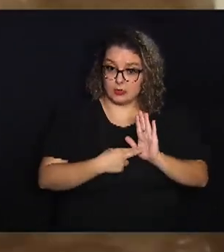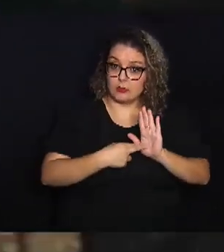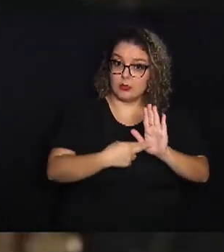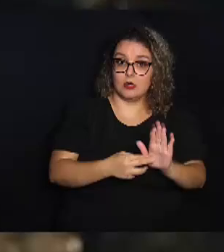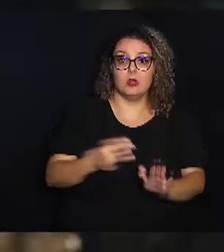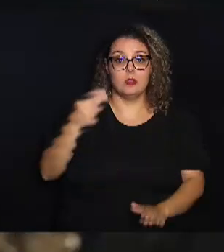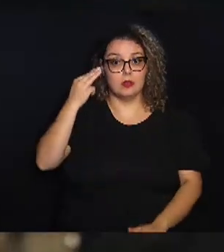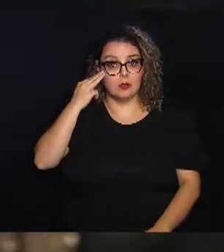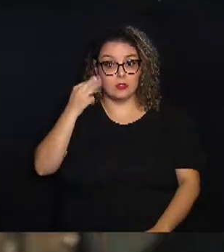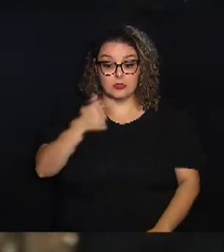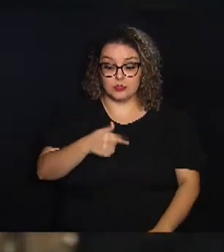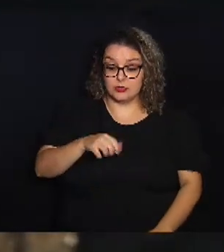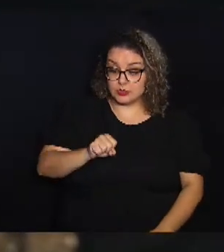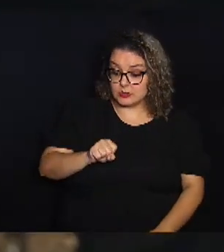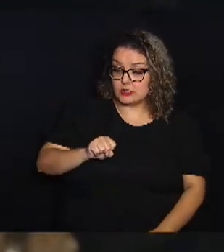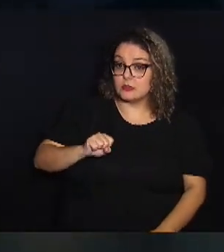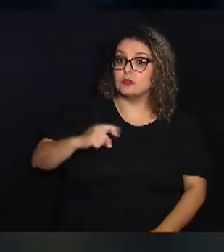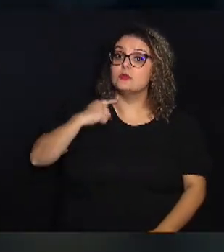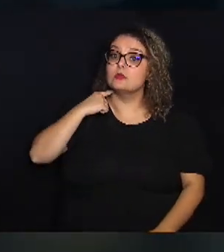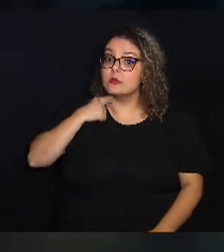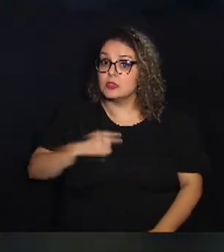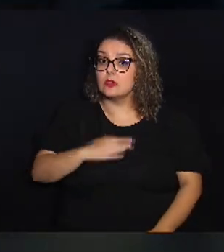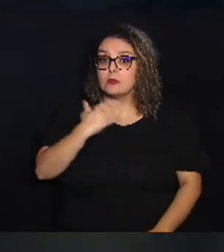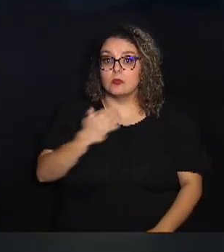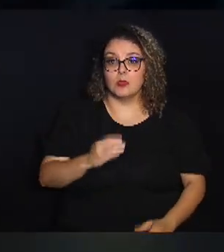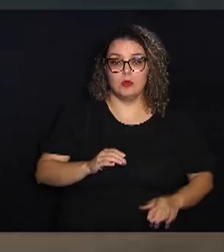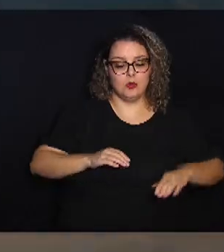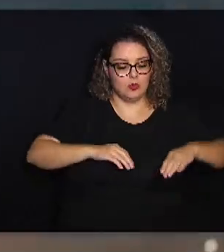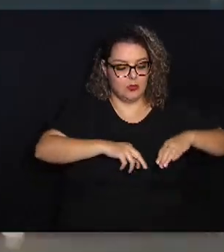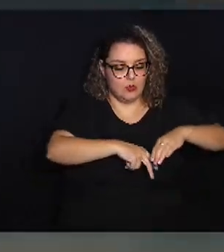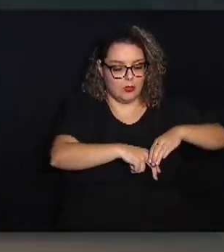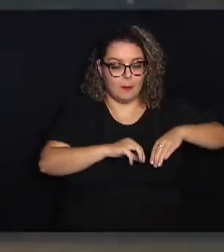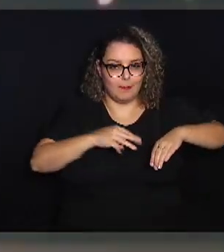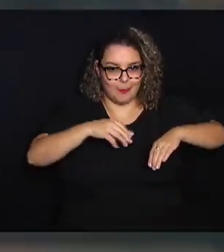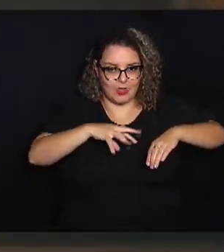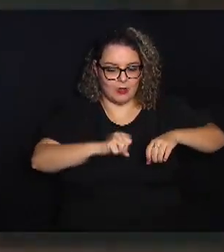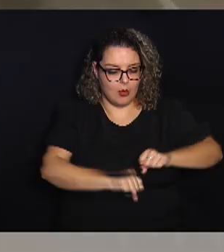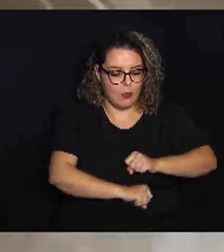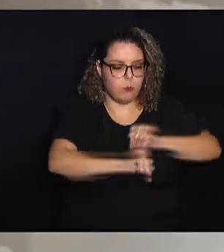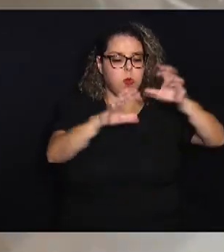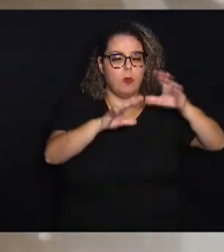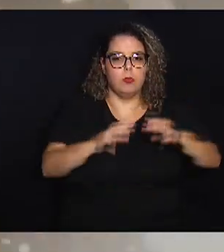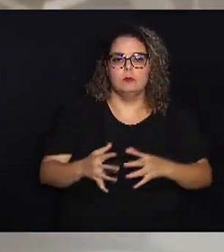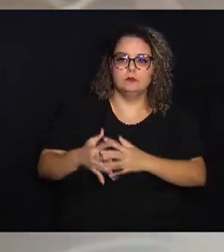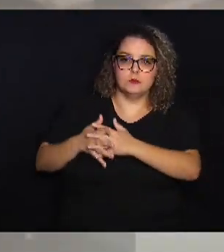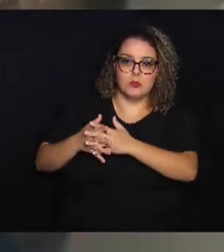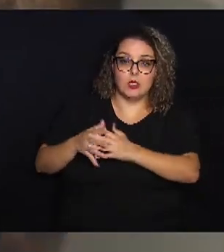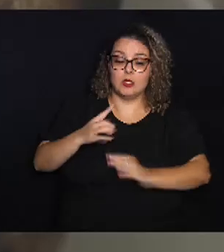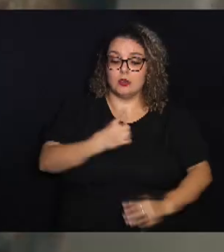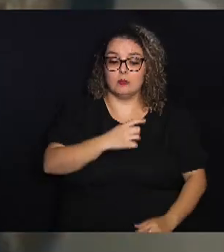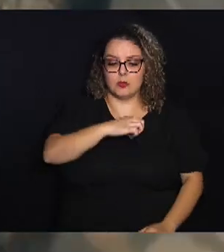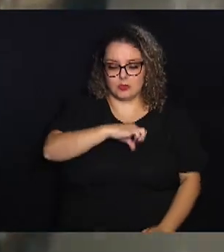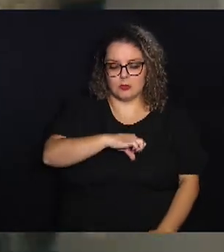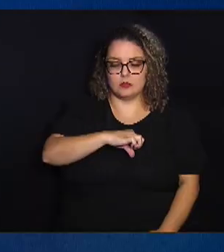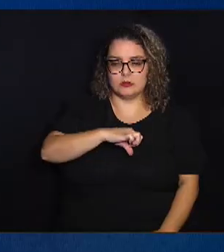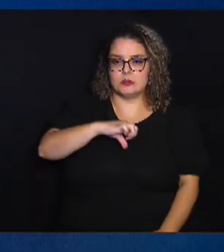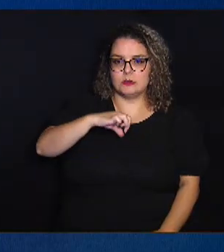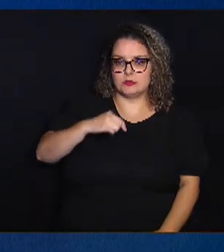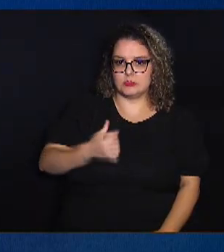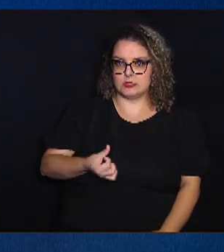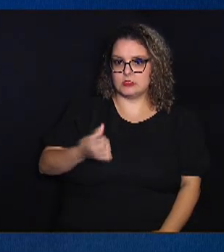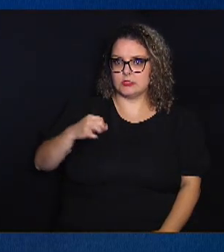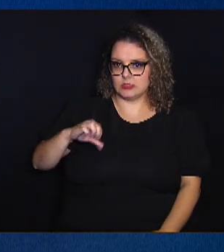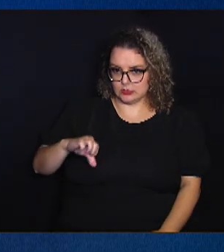de 78 mineiros mortos numa explosão em uma mina nos Estados Unidos em 1969.